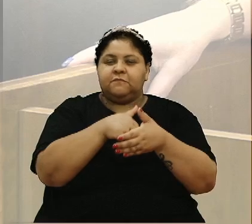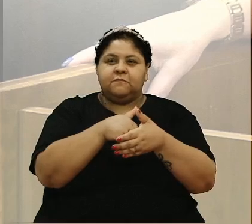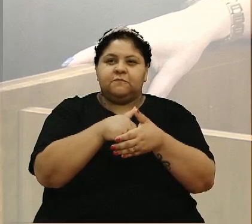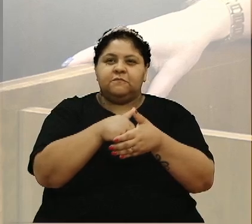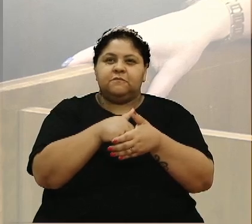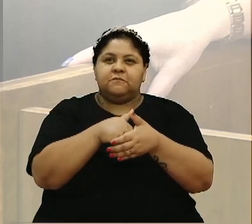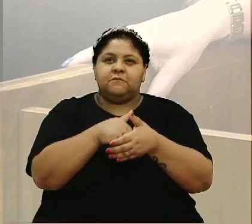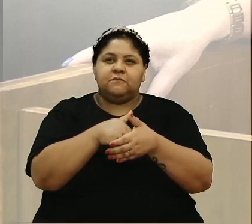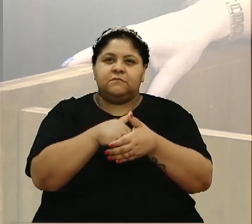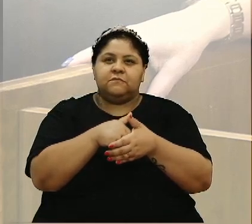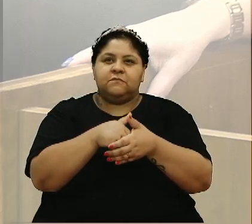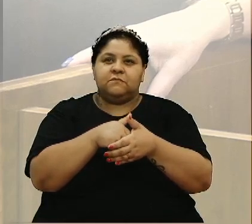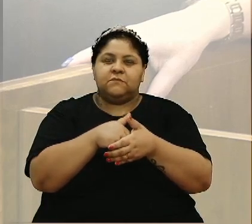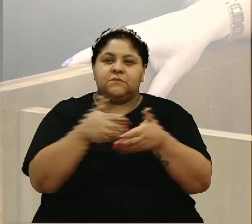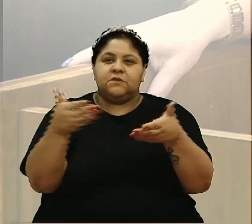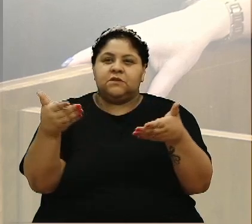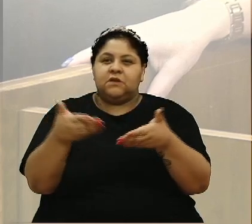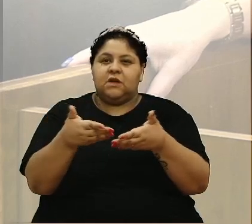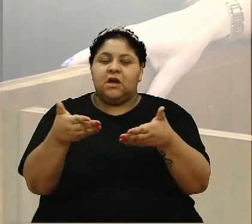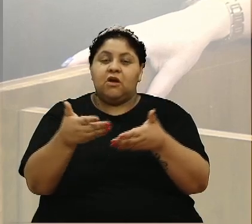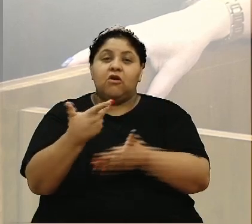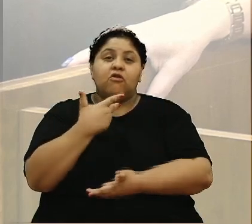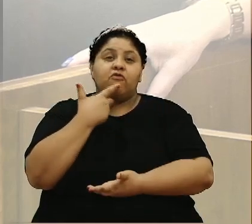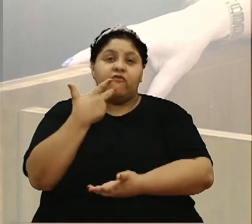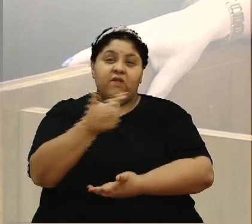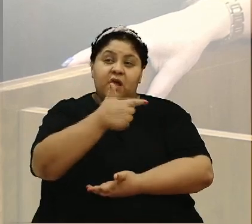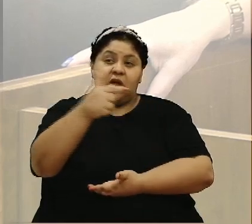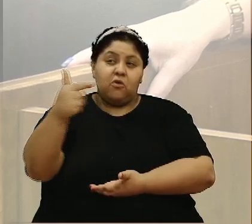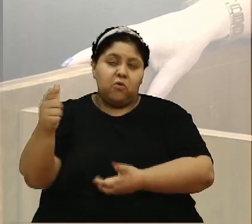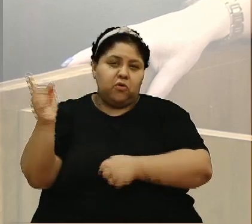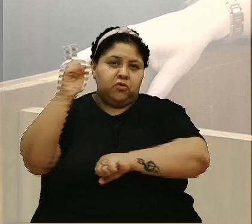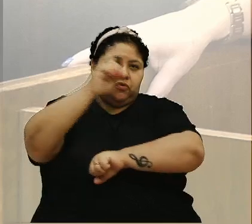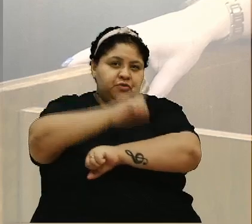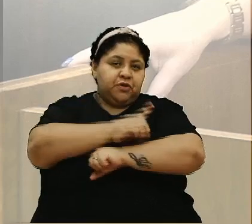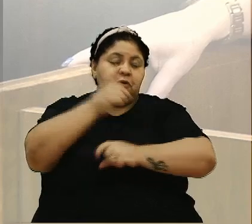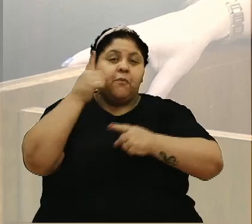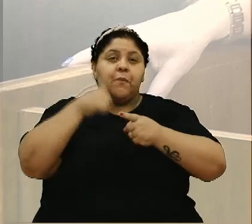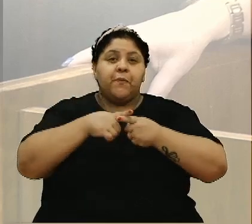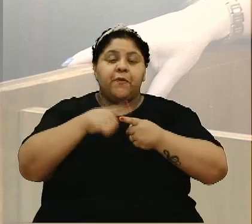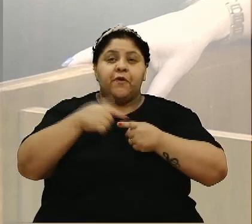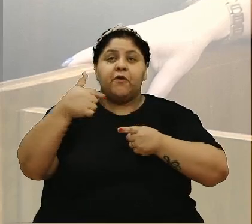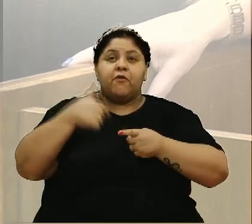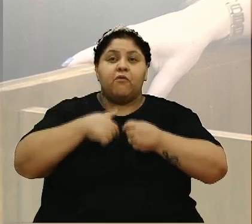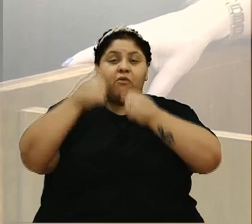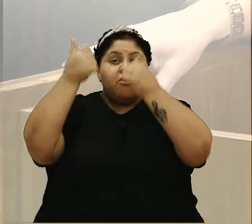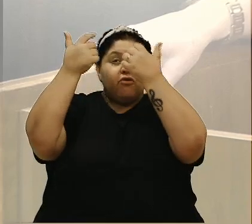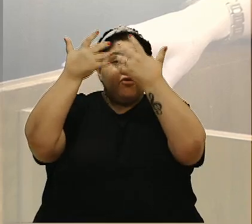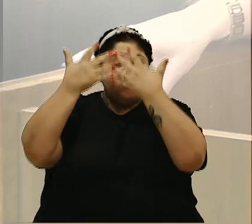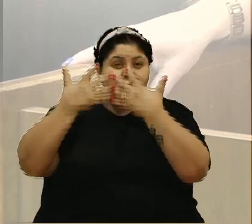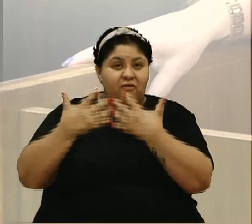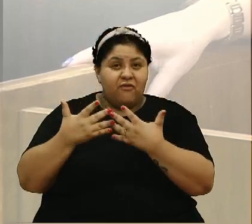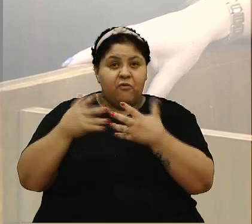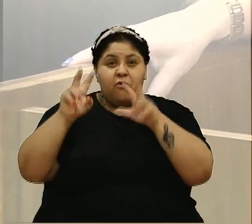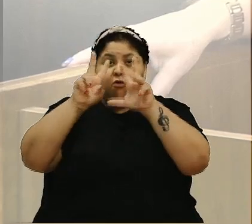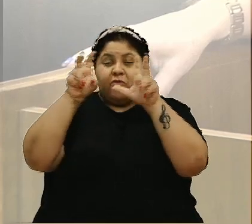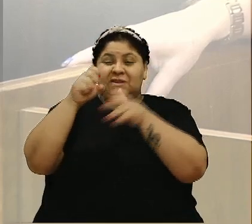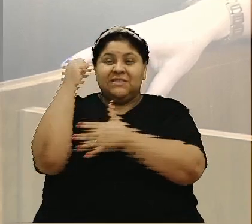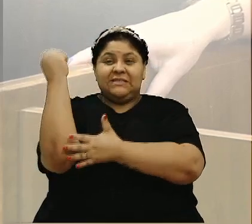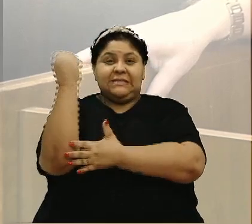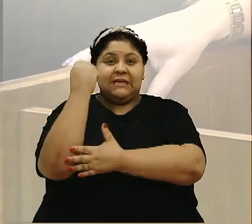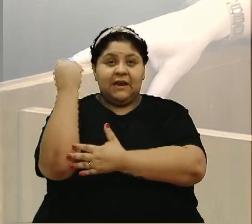Vou permitir fazer essa fala em outro momento, porque eu vou trazer um assunto grave para a